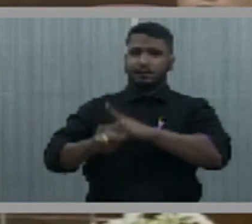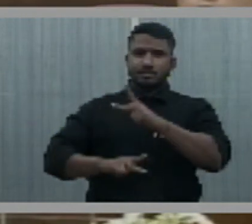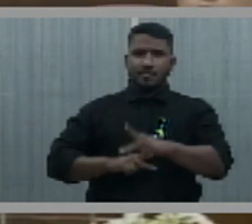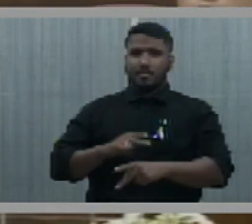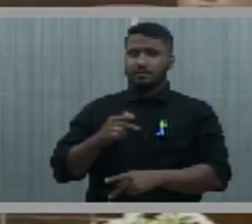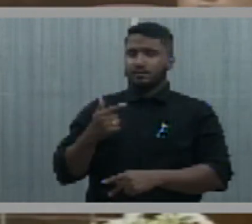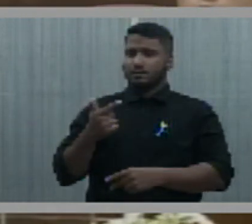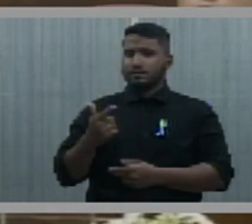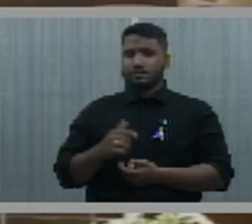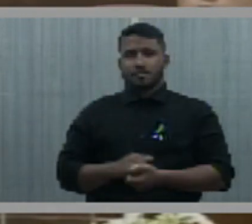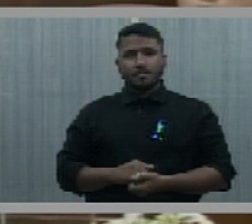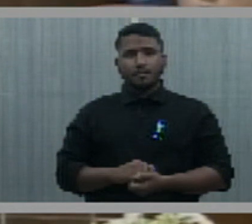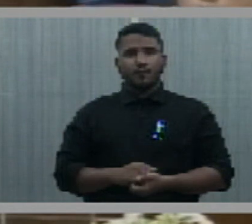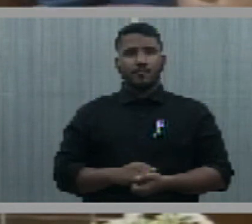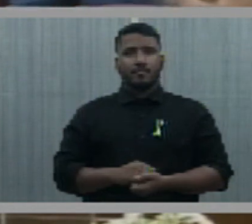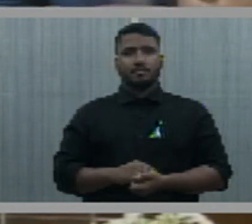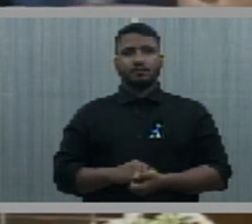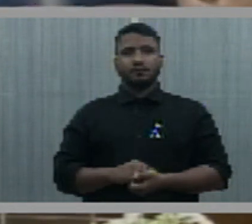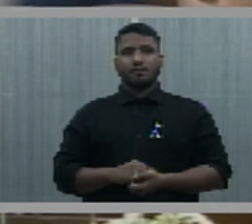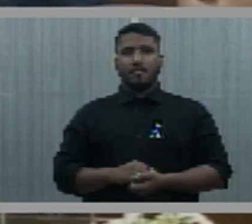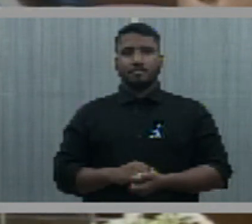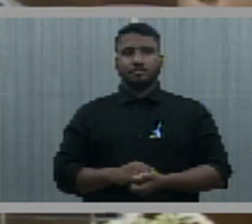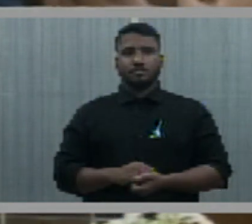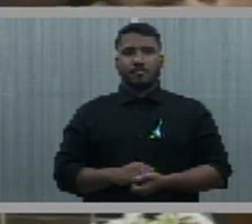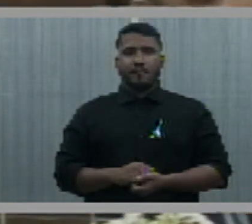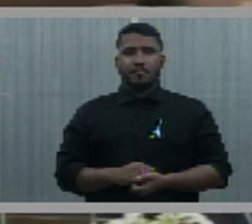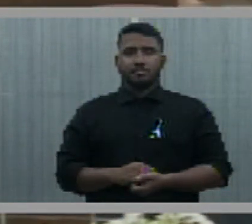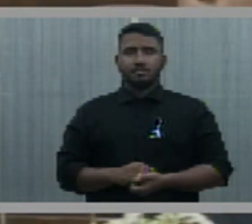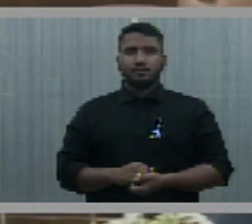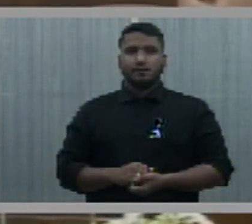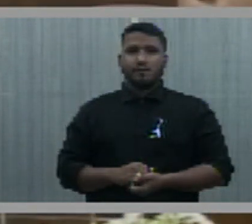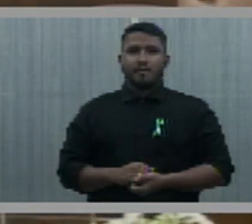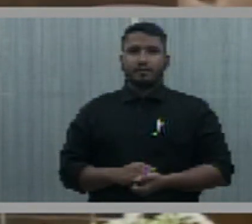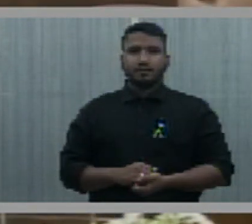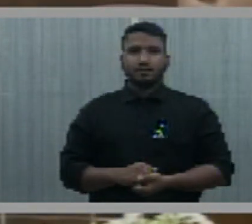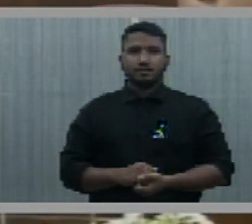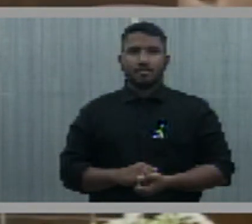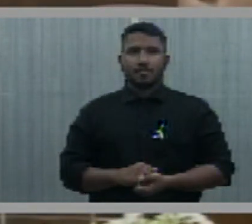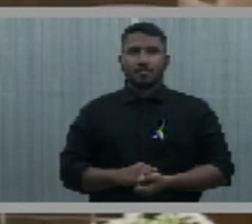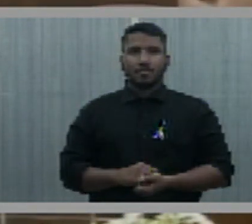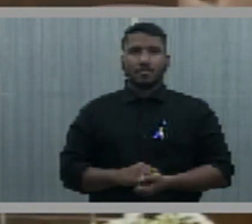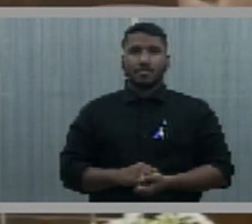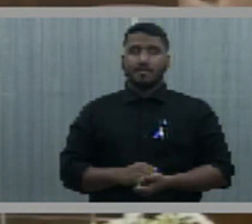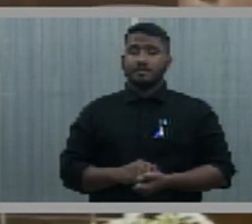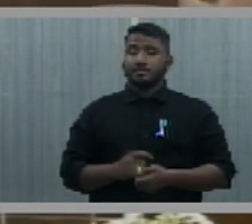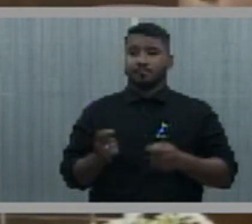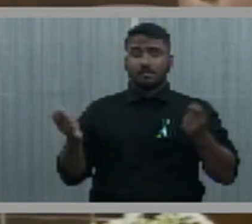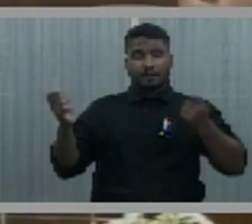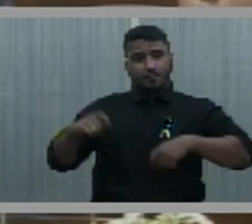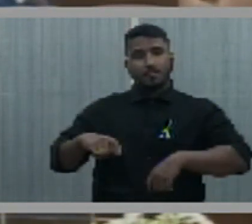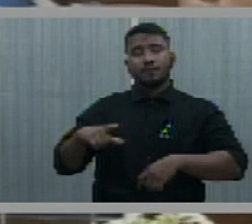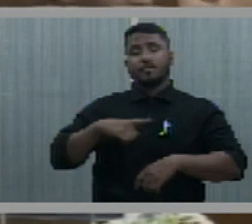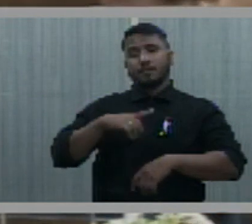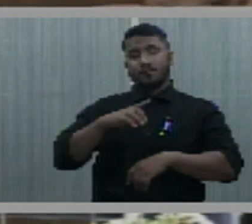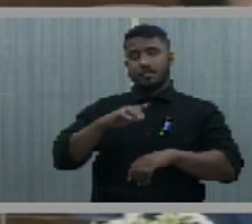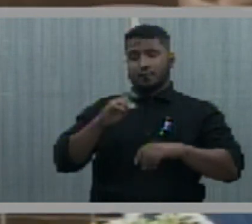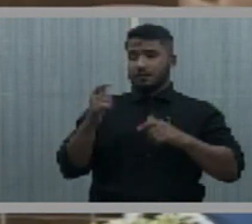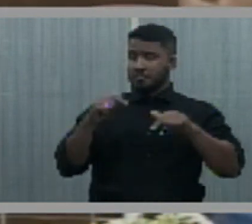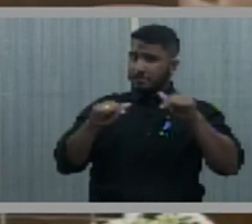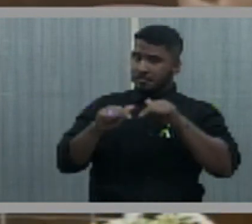políticas, nem a longo, médio ou a curto prazo, que possam trazer geração de